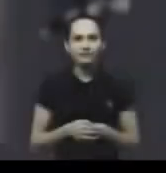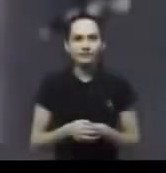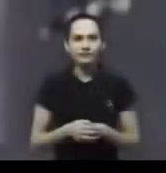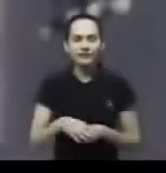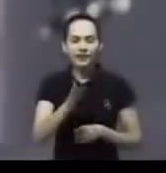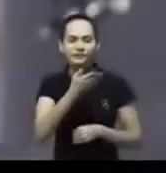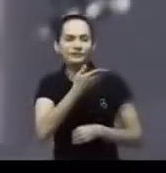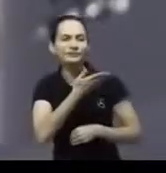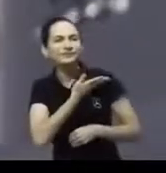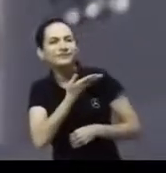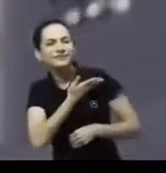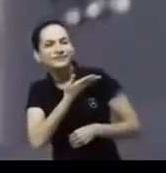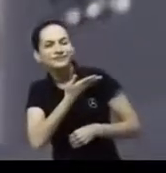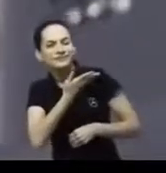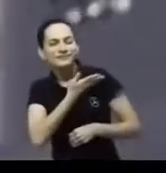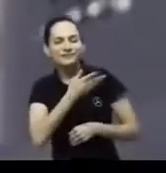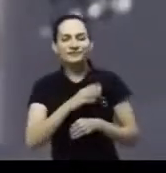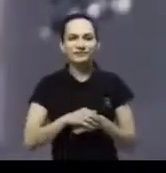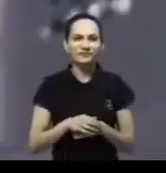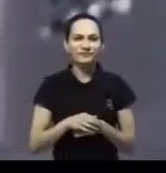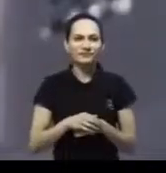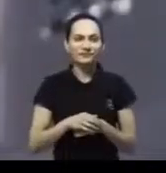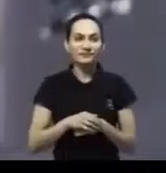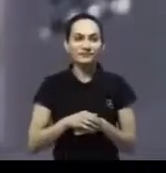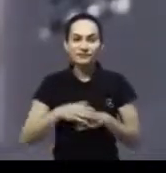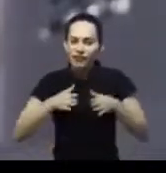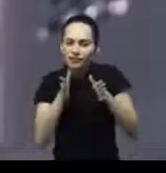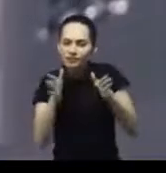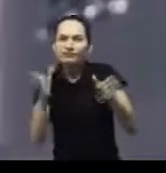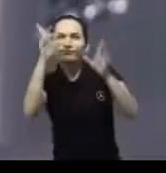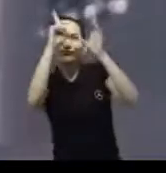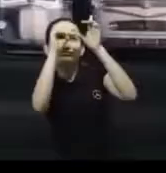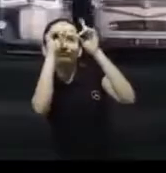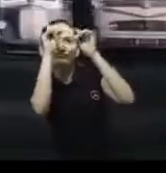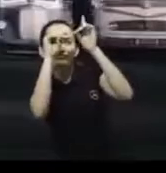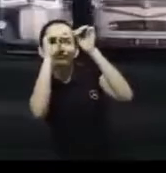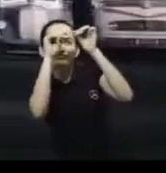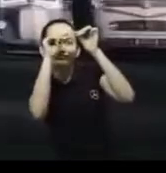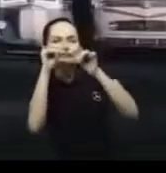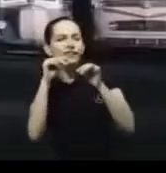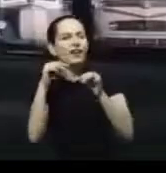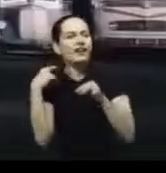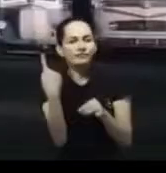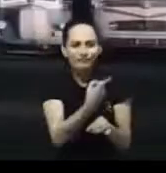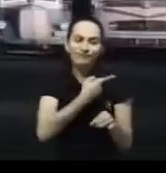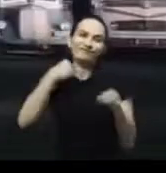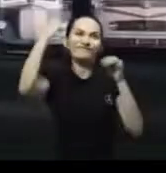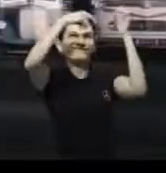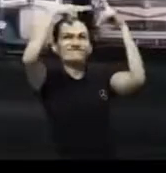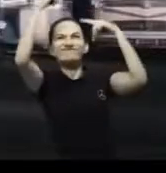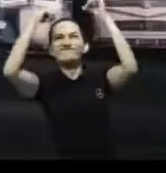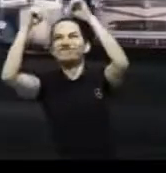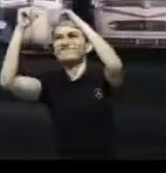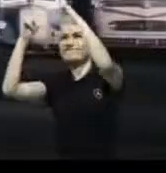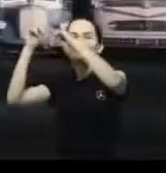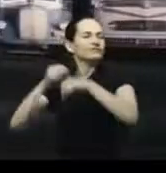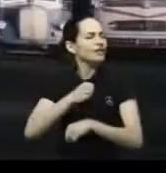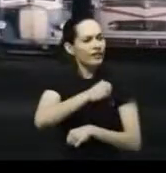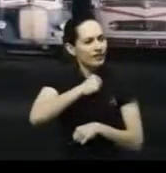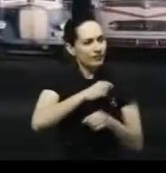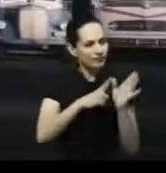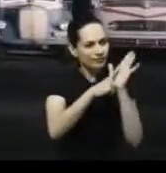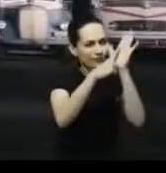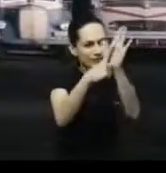Olá meus amigos mais uma estrela nasce para nossa constelação tem o